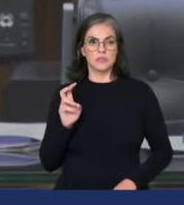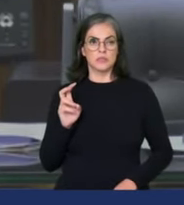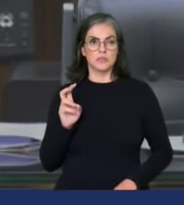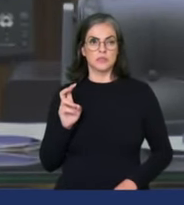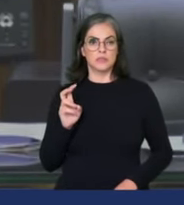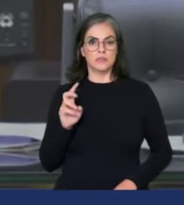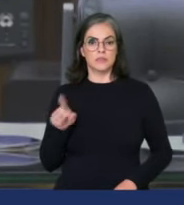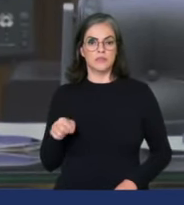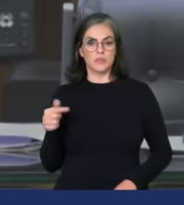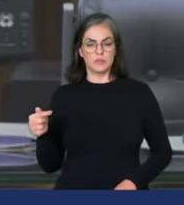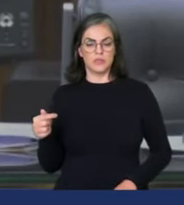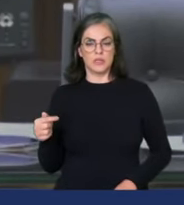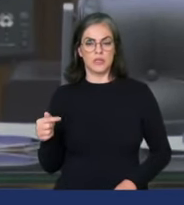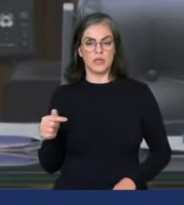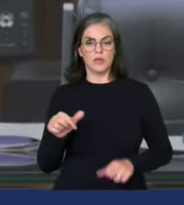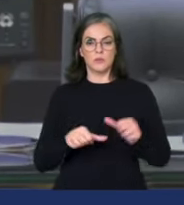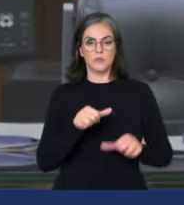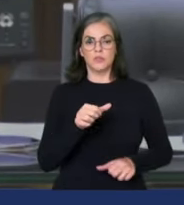55,7% para